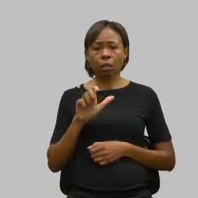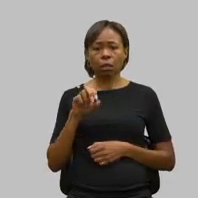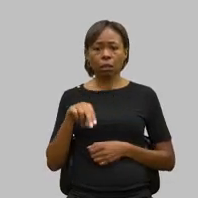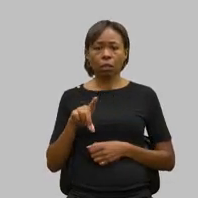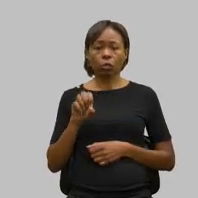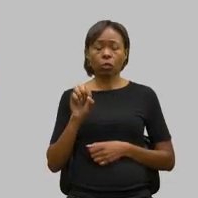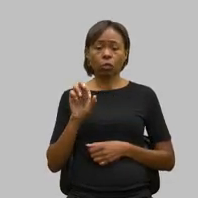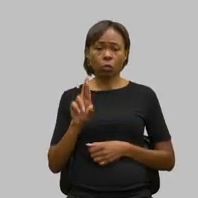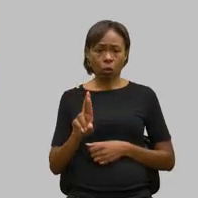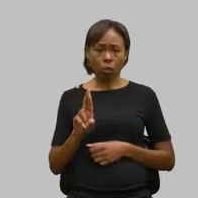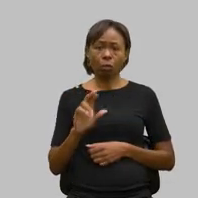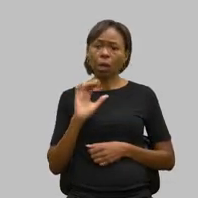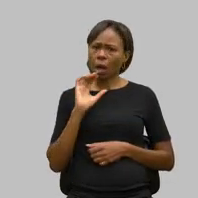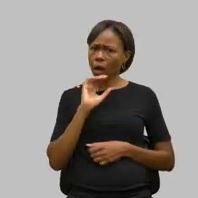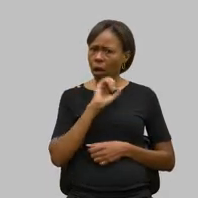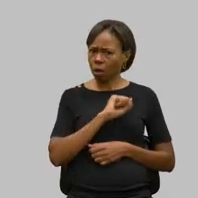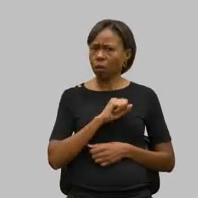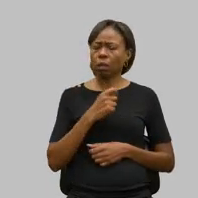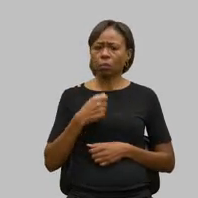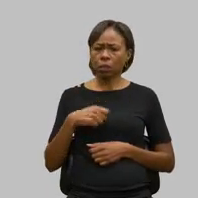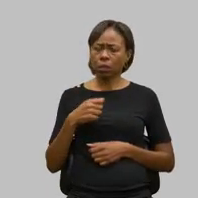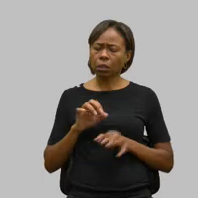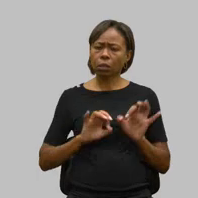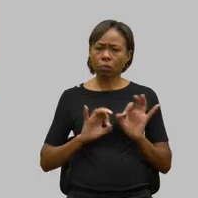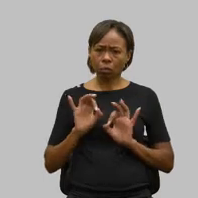organizar